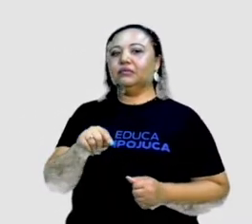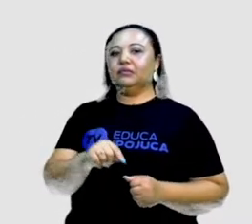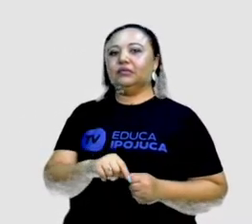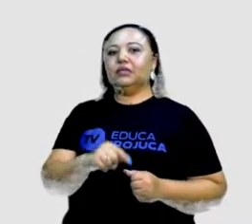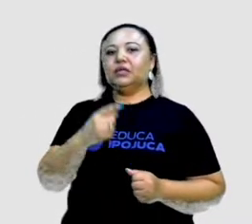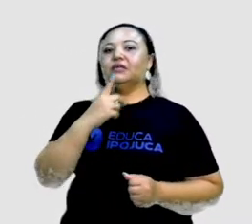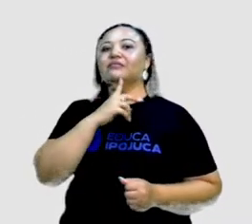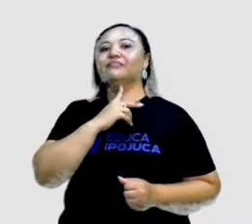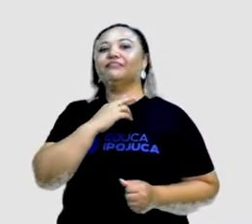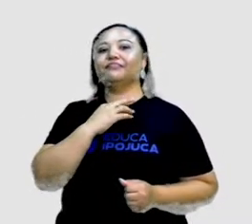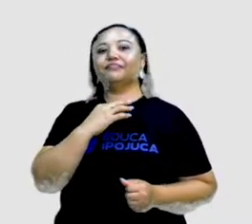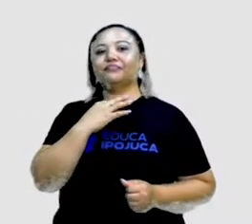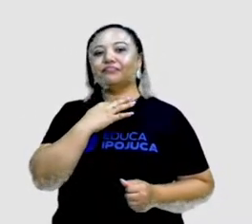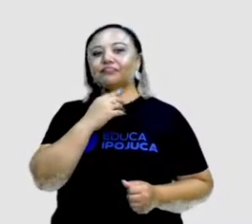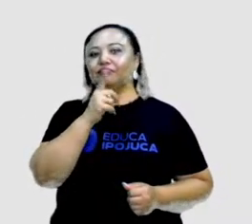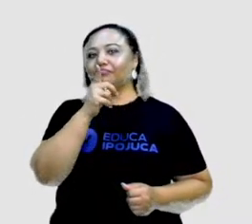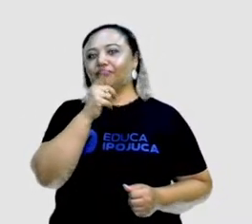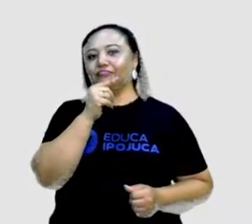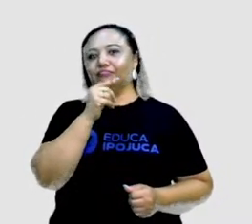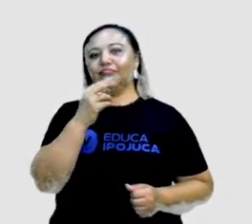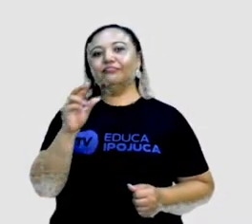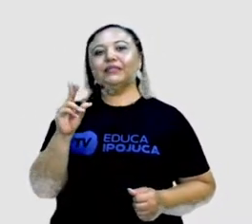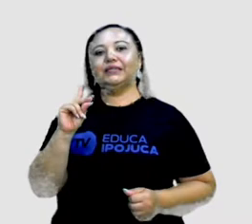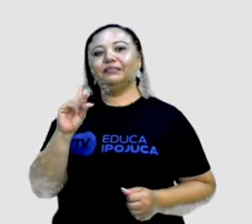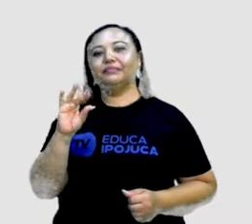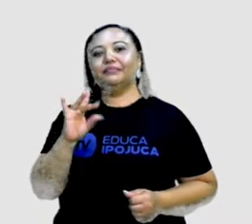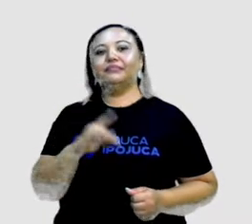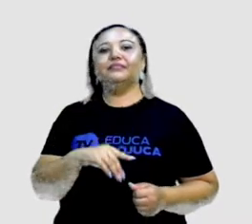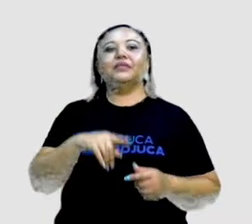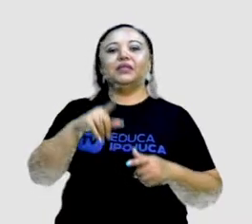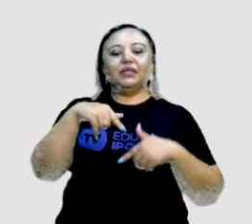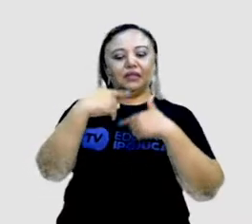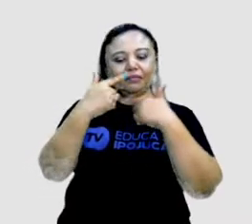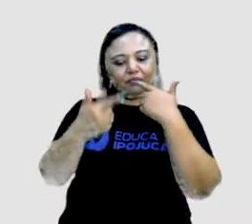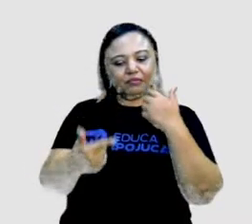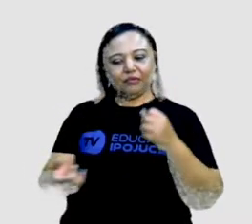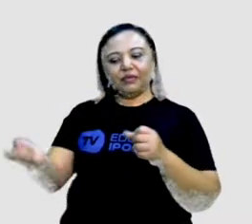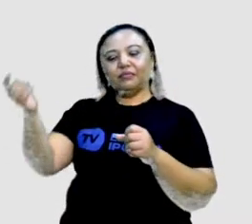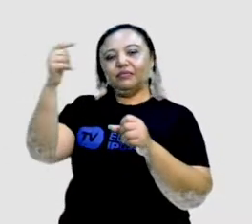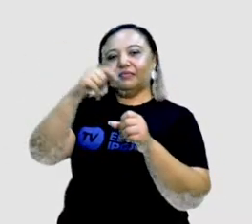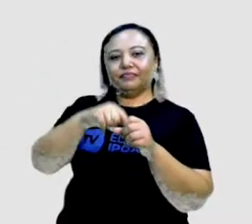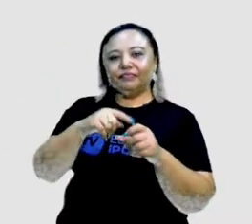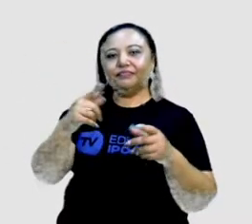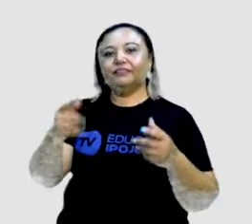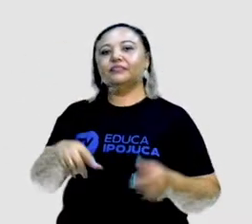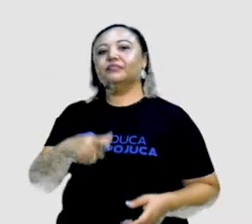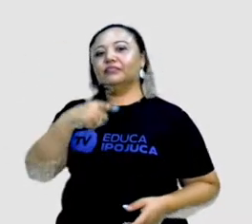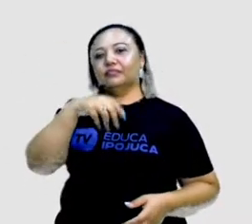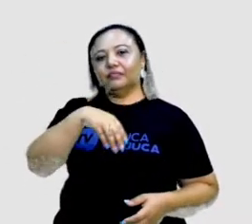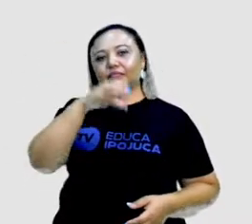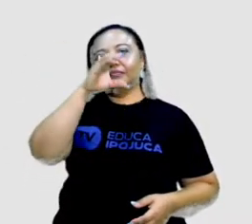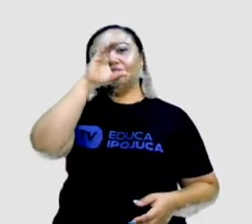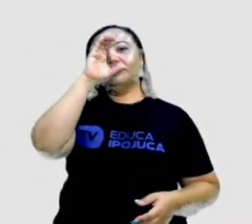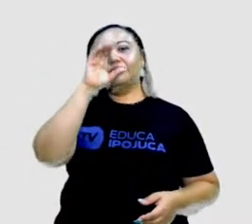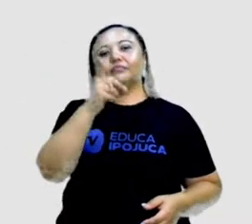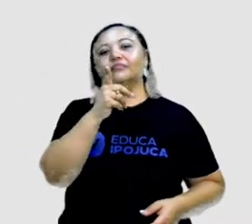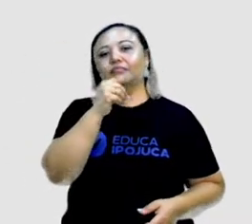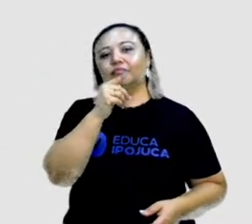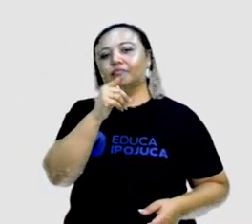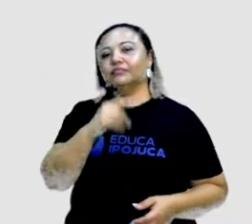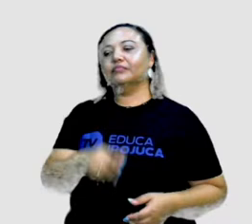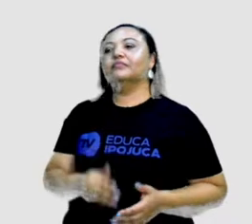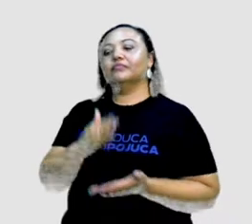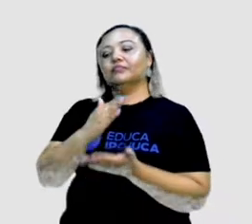estava com sede e foi buscar água na cozinha. Depois de retornar, bebeu a água bem devagarinho